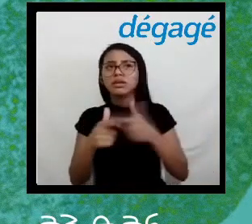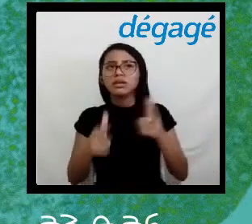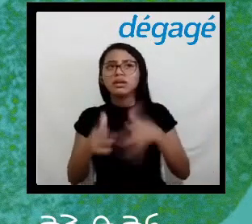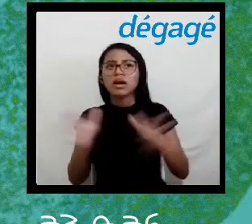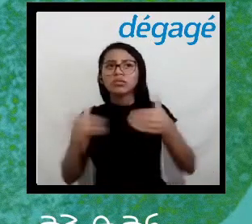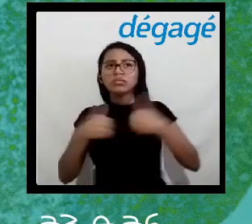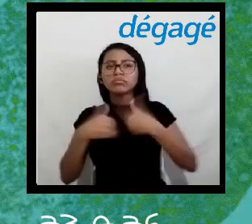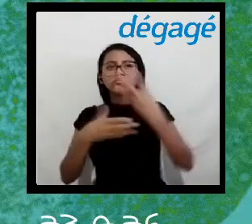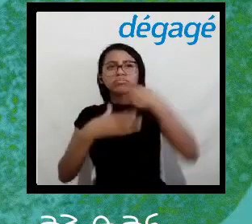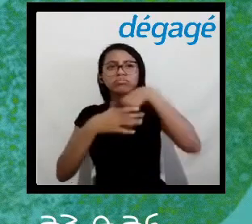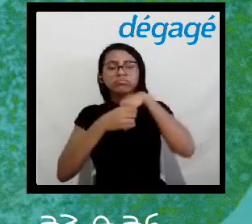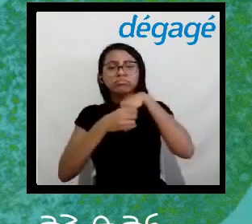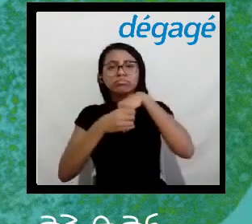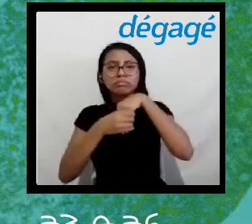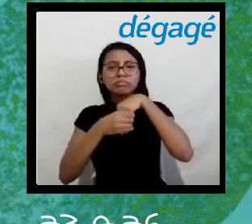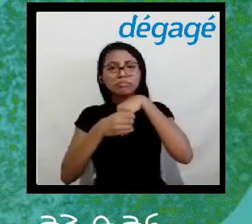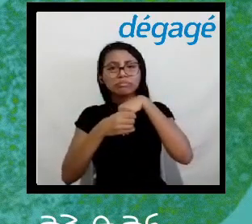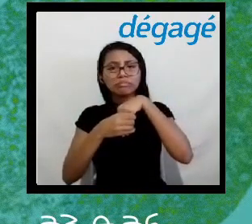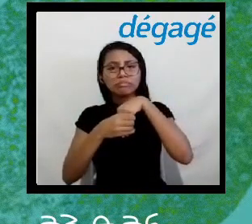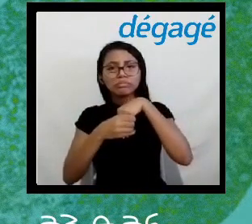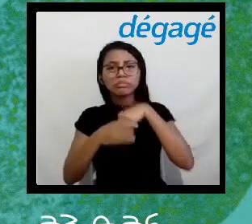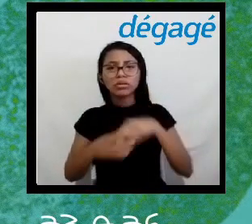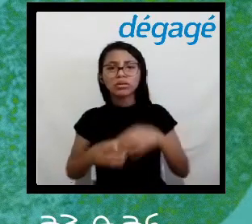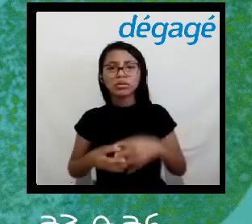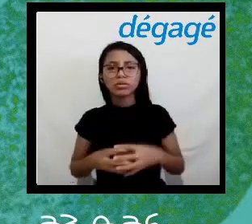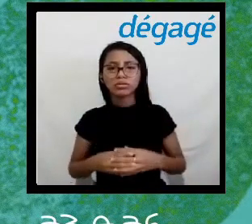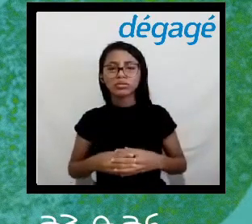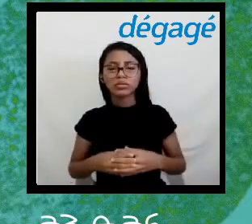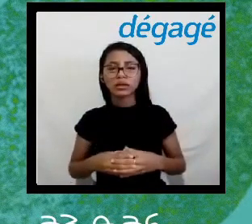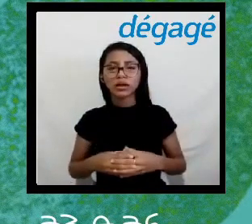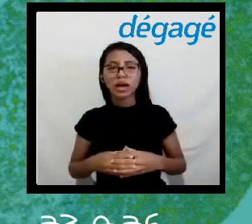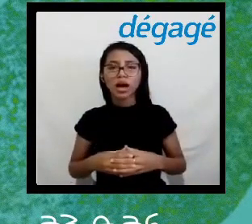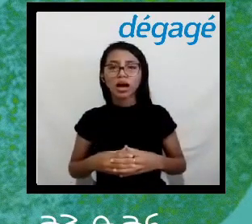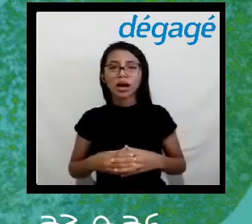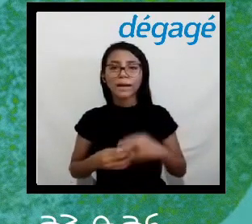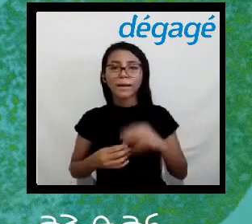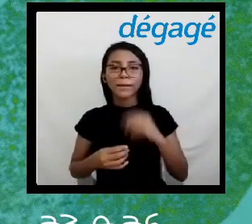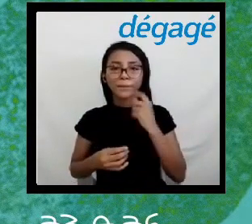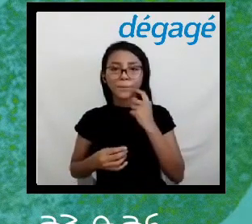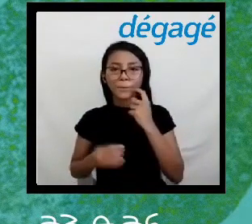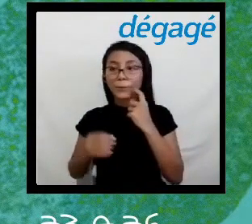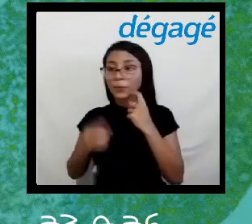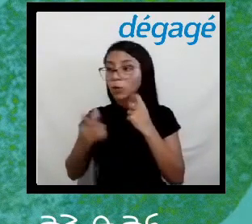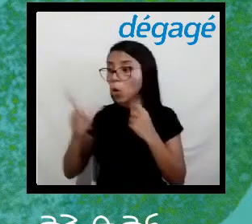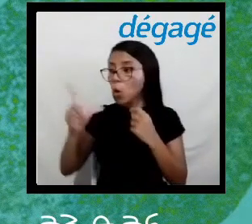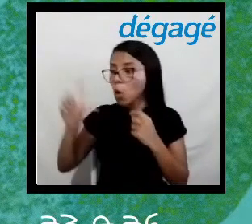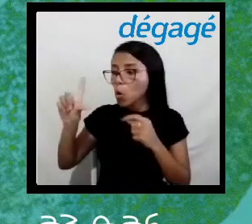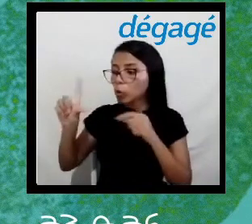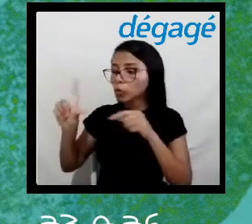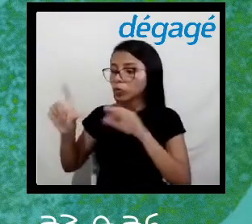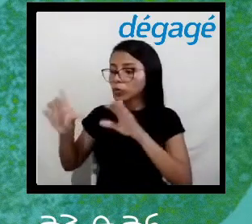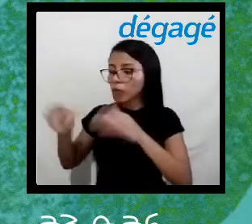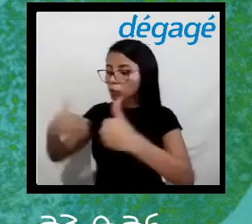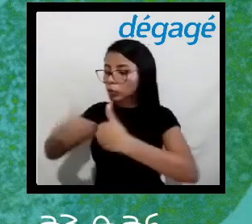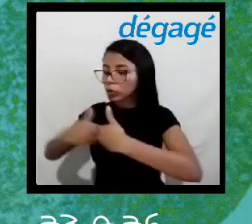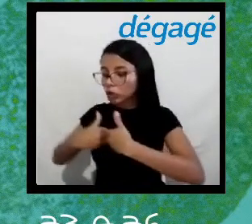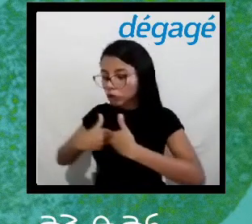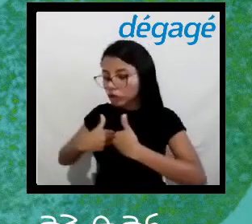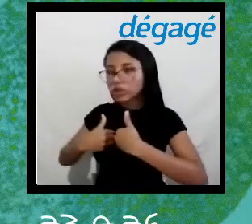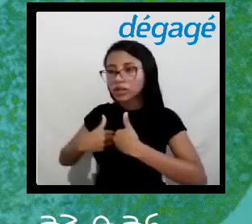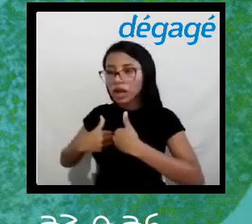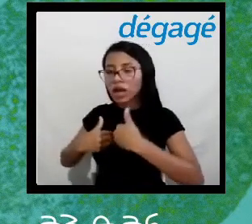maneira equilibrante para um, para outro funciona como alguma coisa meio agressiva, desgastante. Queria ouvir com